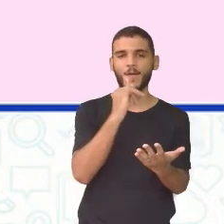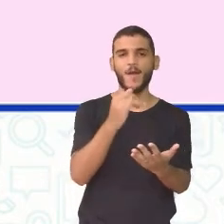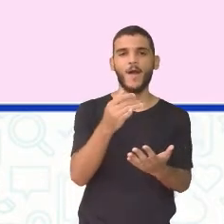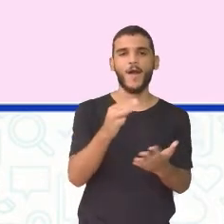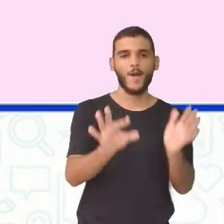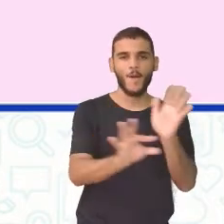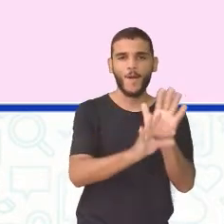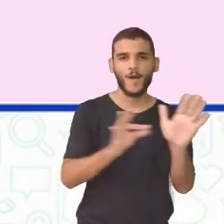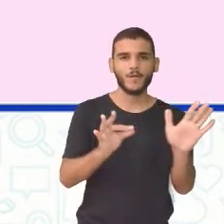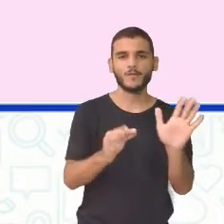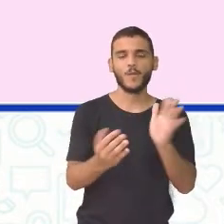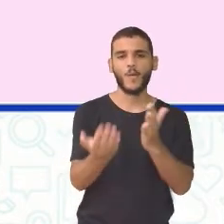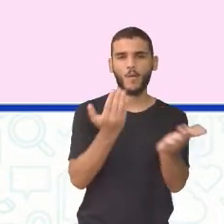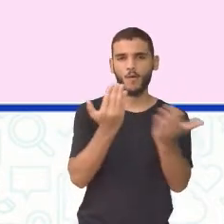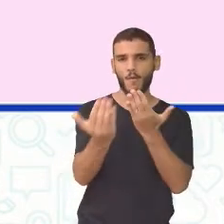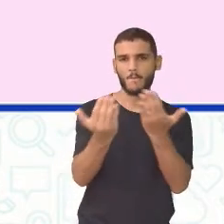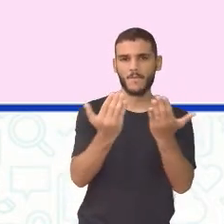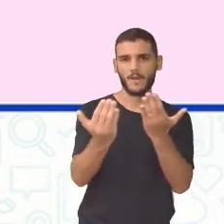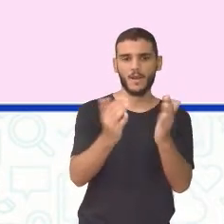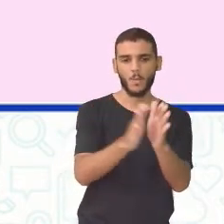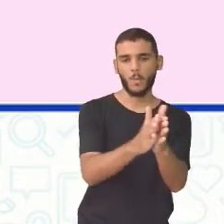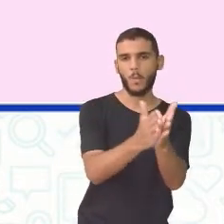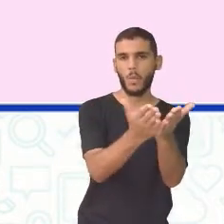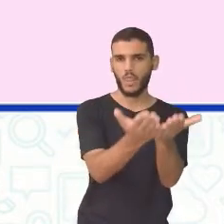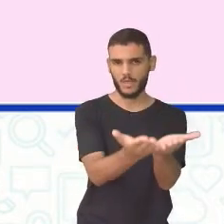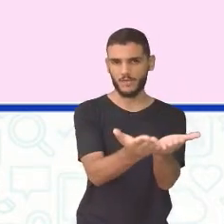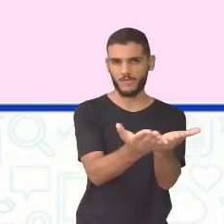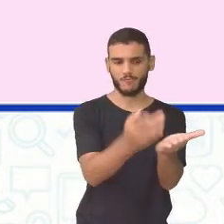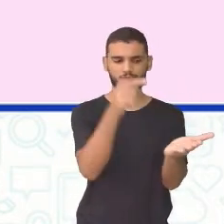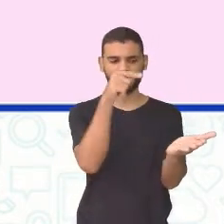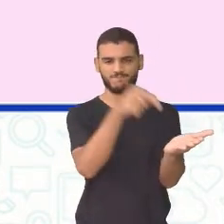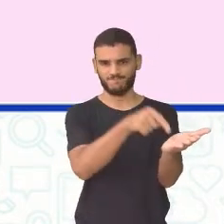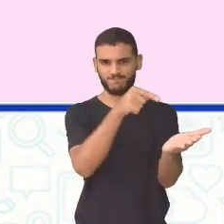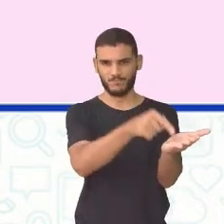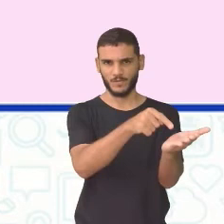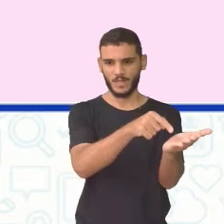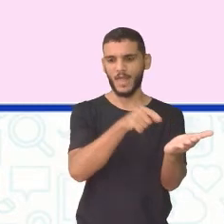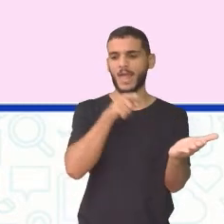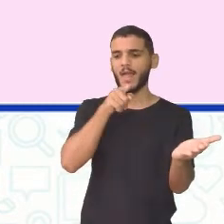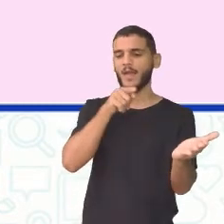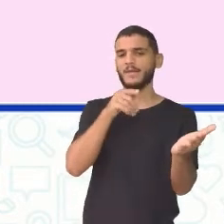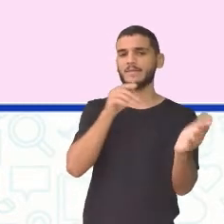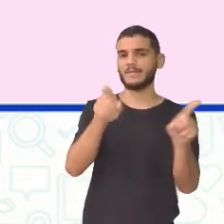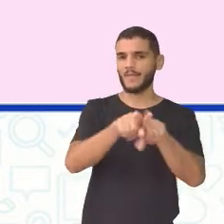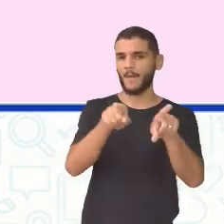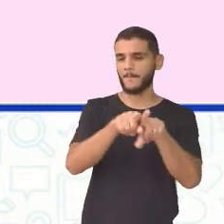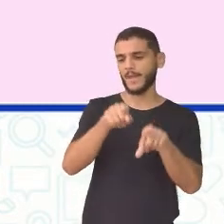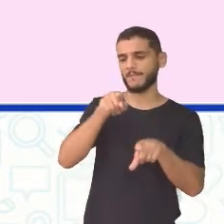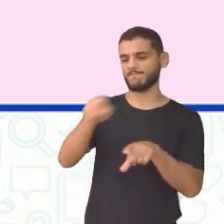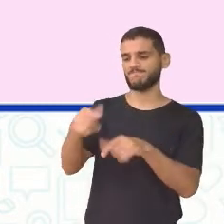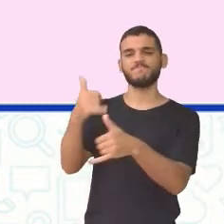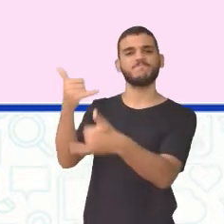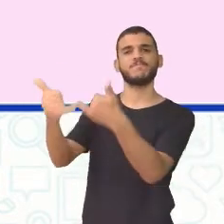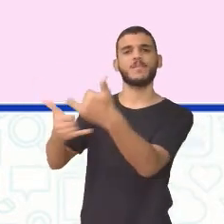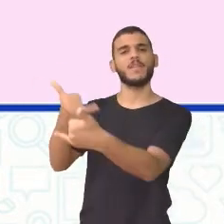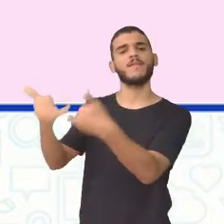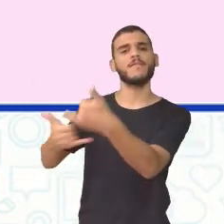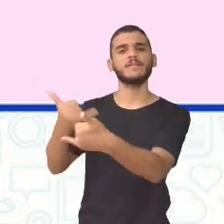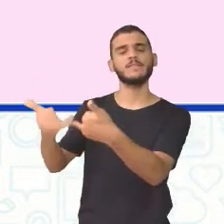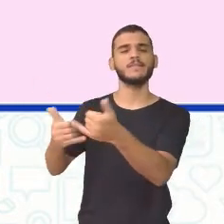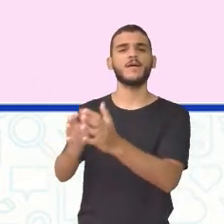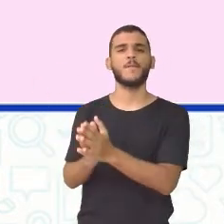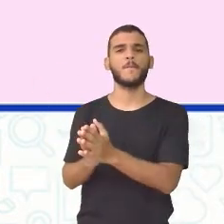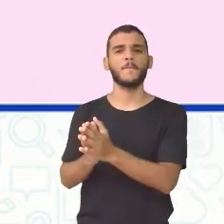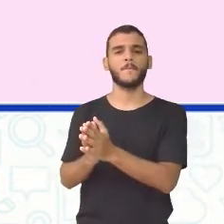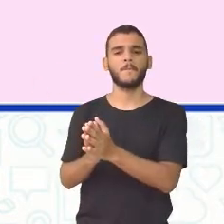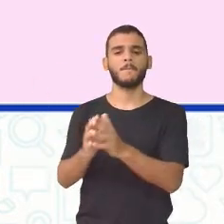têm em comum? O poeta ele constrói imagens a respeito do livro, não é? Usando suas palavras. Explica o que